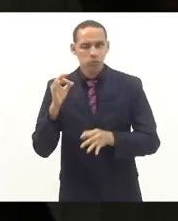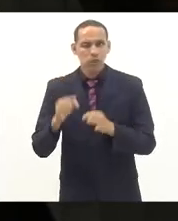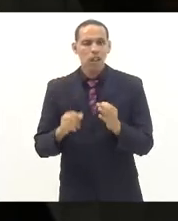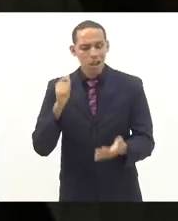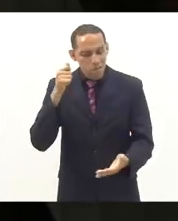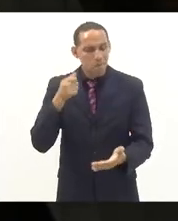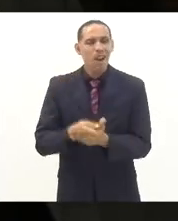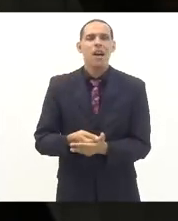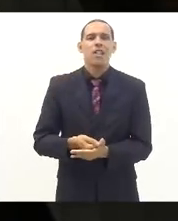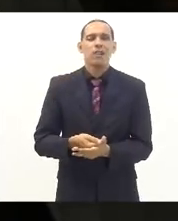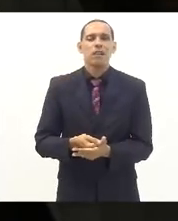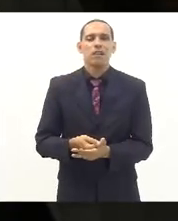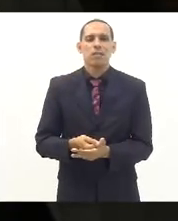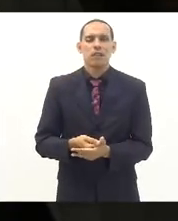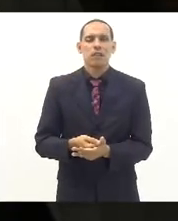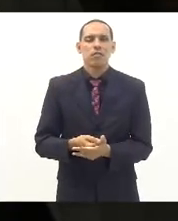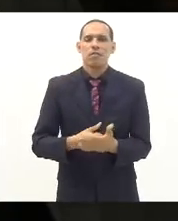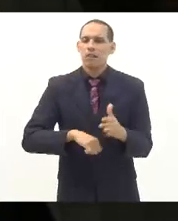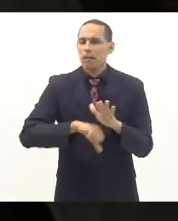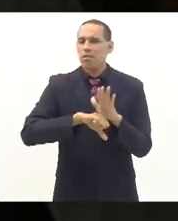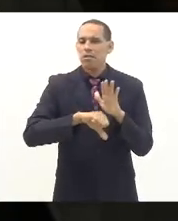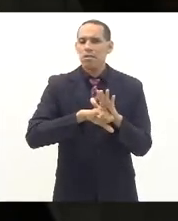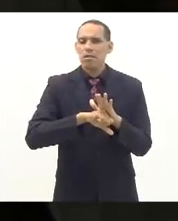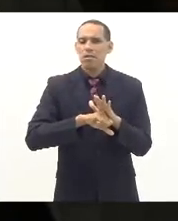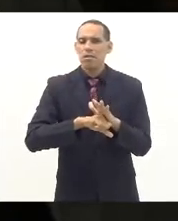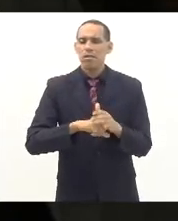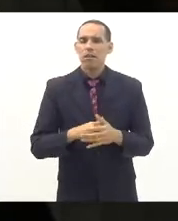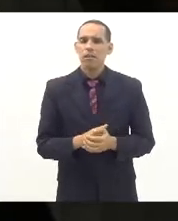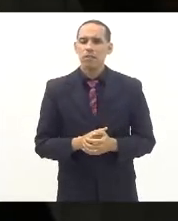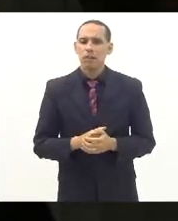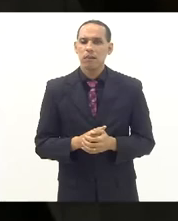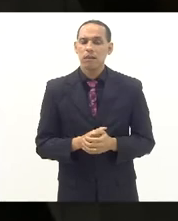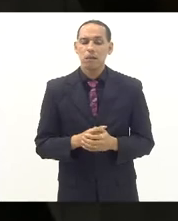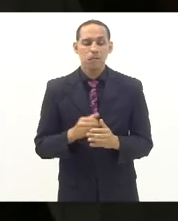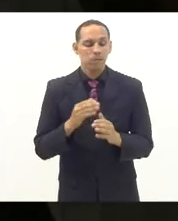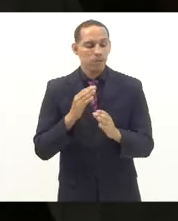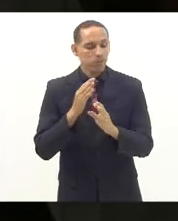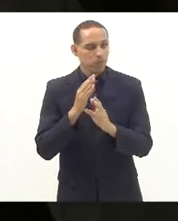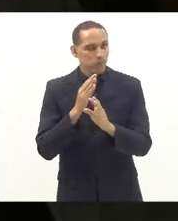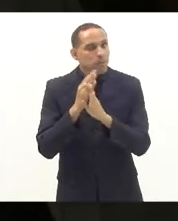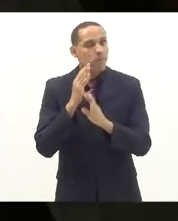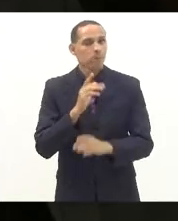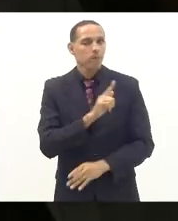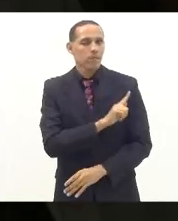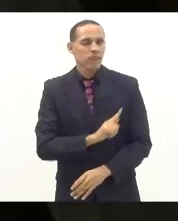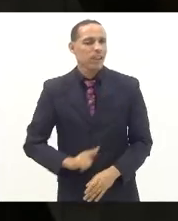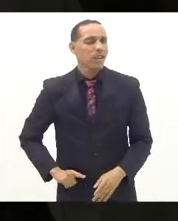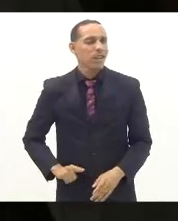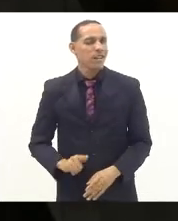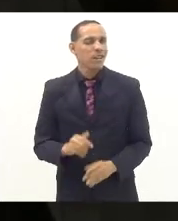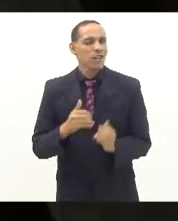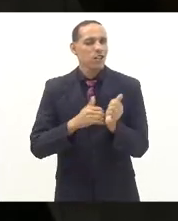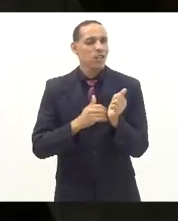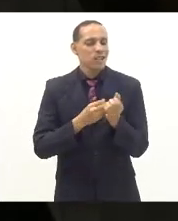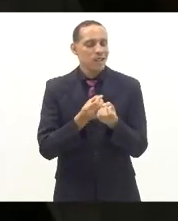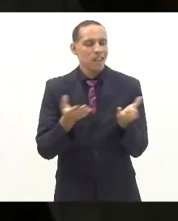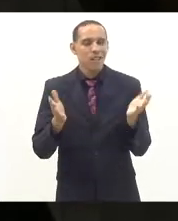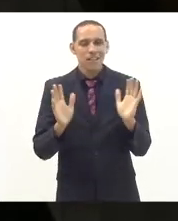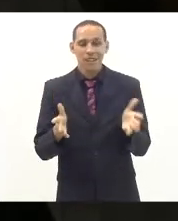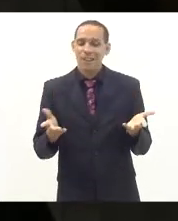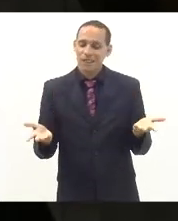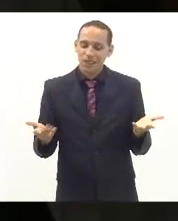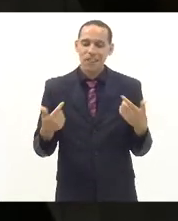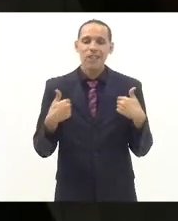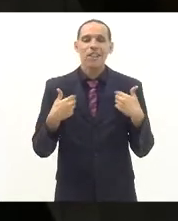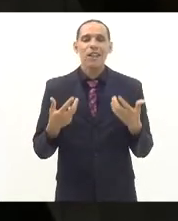e pagar poço por seus crimes drasticamente da entretanto o governador que já deu a senha por isso eu